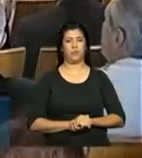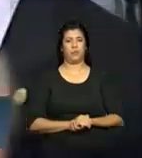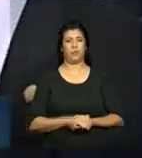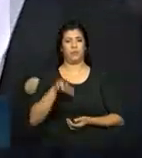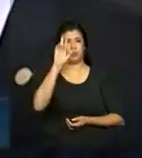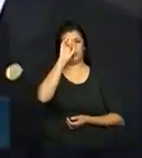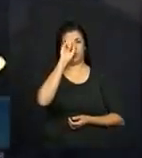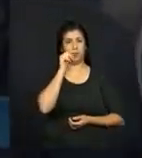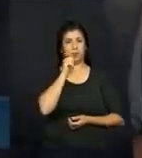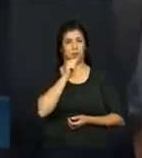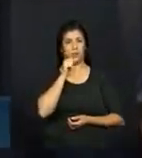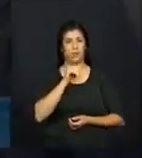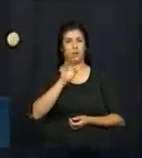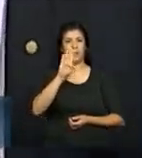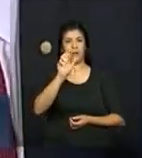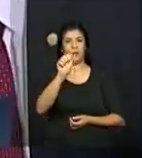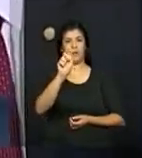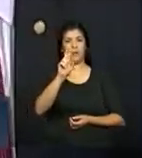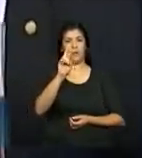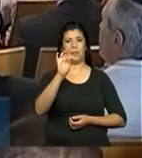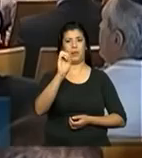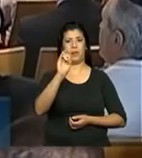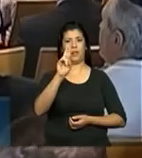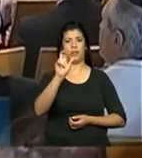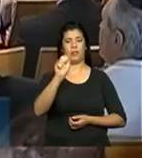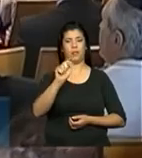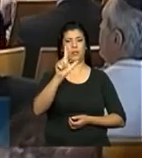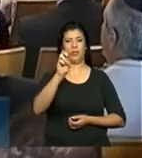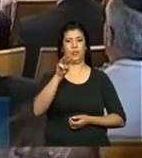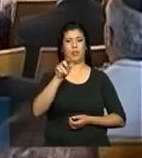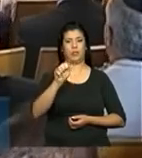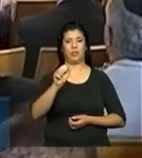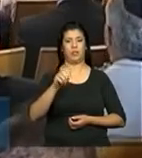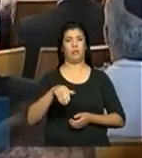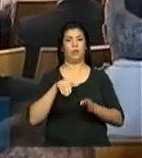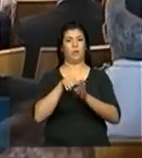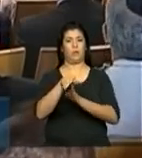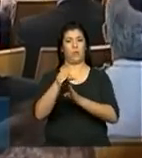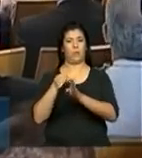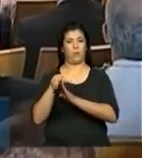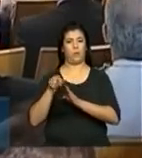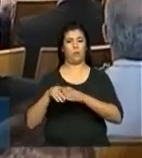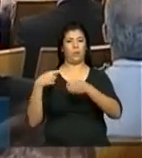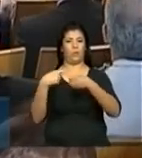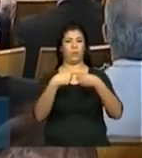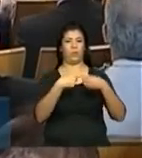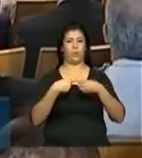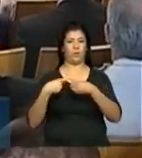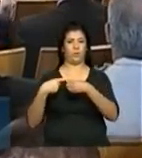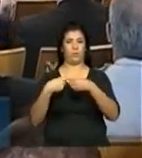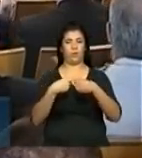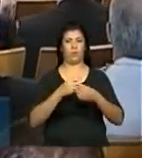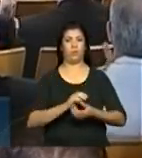A senora Bartíria Perpétua Lima da Costa, conselheira das cidades. diz: